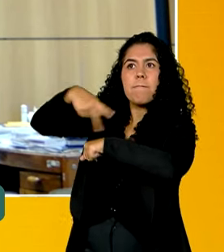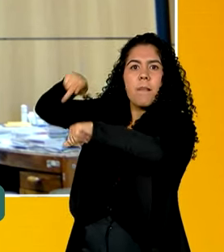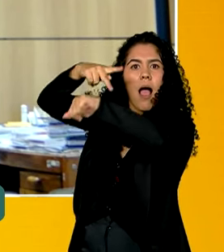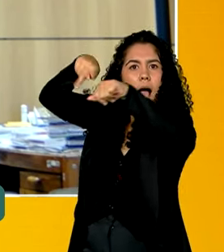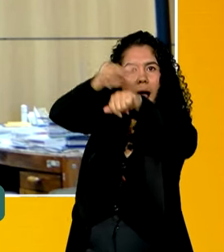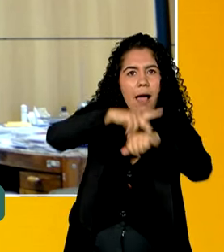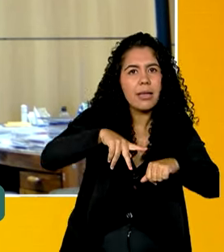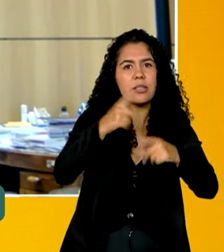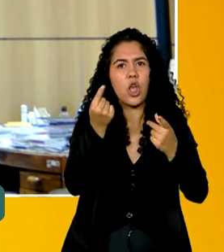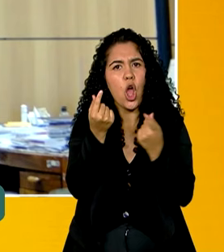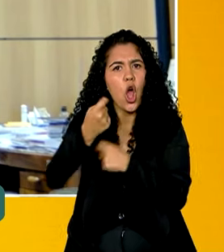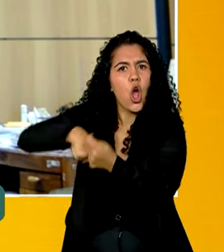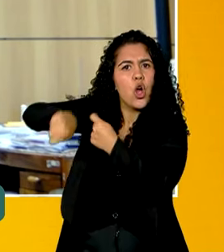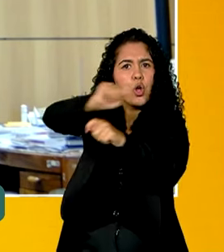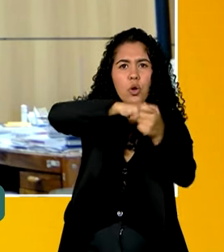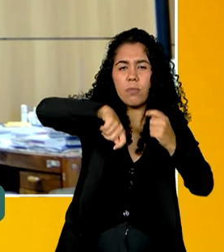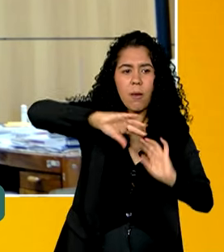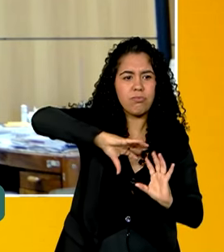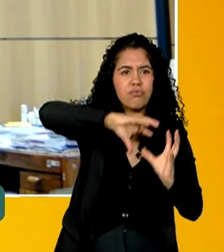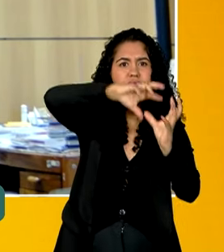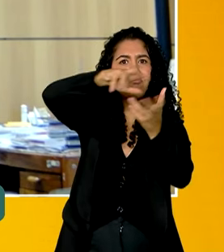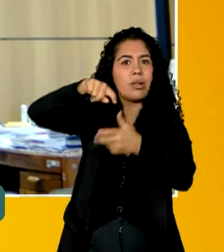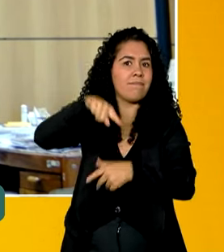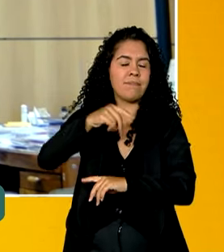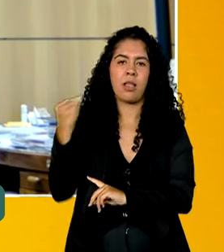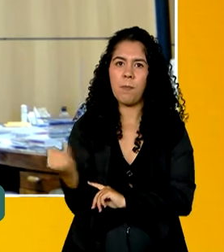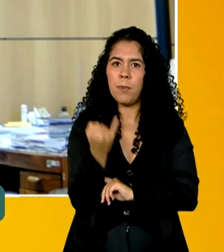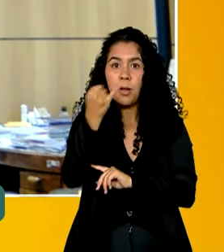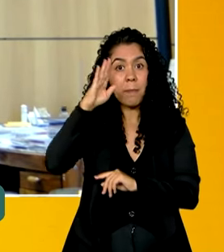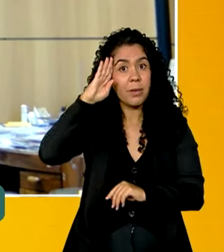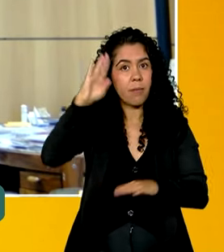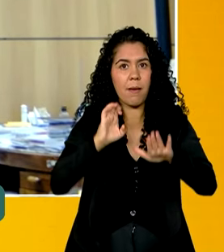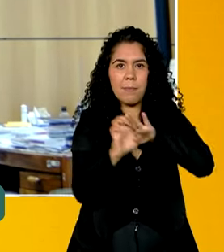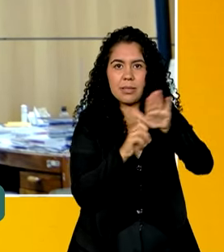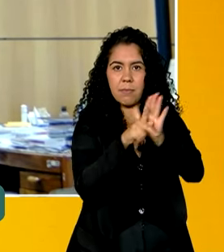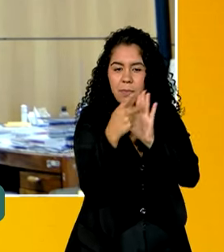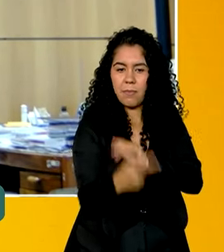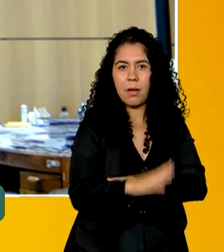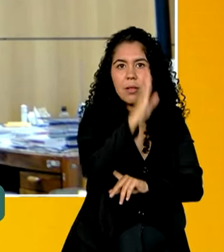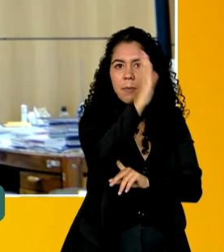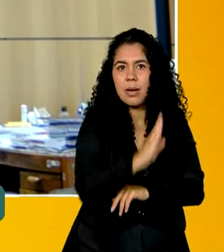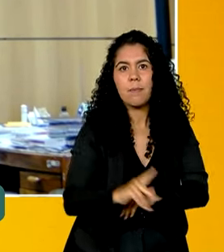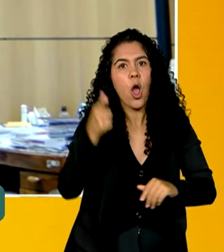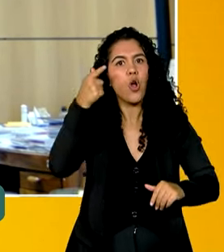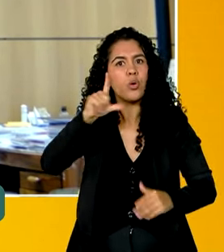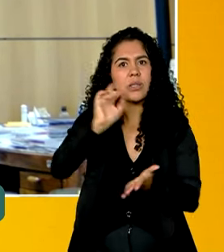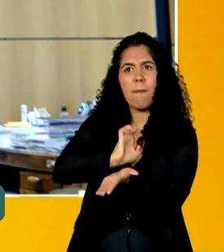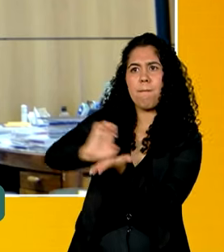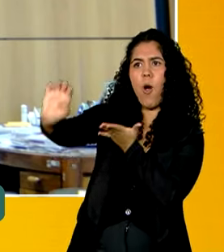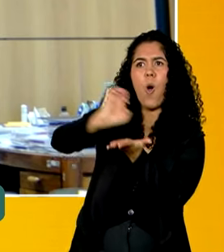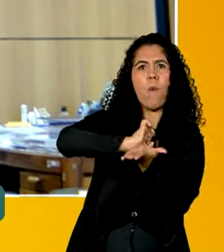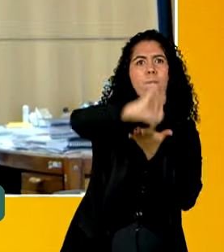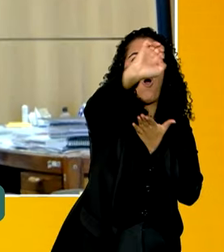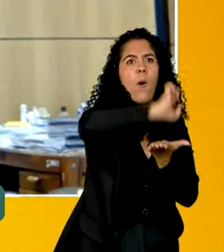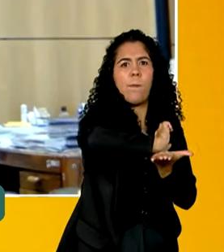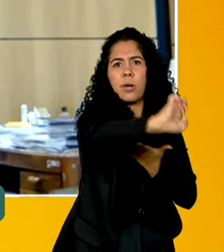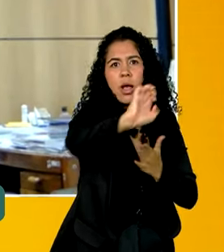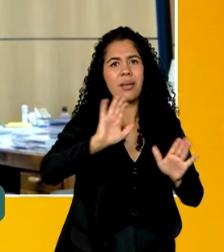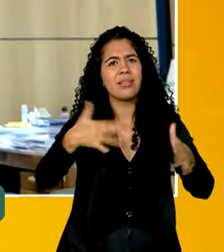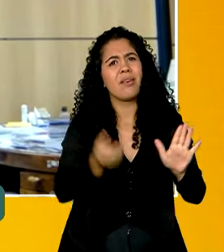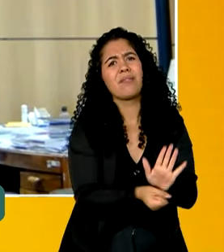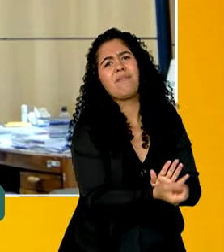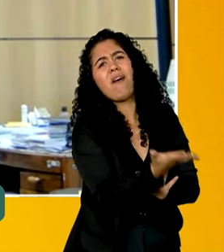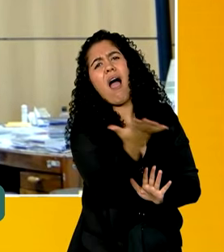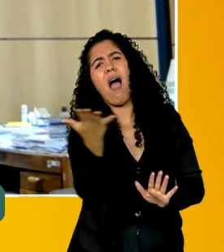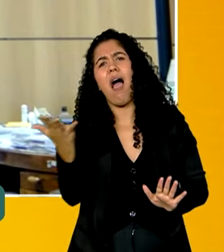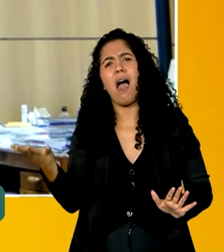com as economias globalizadas é fundamental para as empresas brasileiras poder aumentar suas exportações, enfim. Então, você tem um conjunto aí